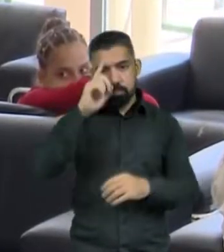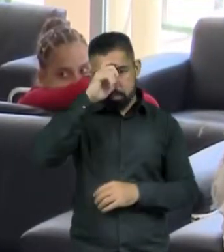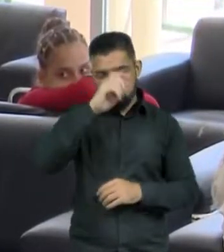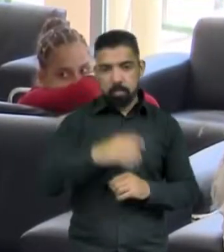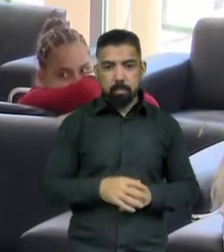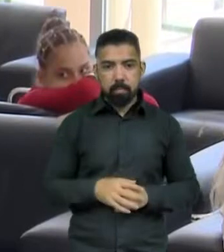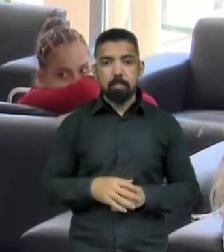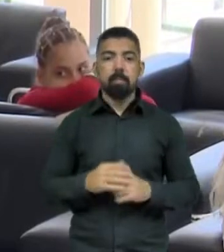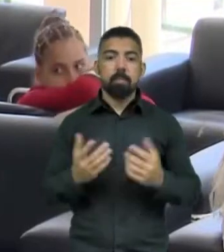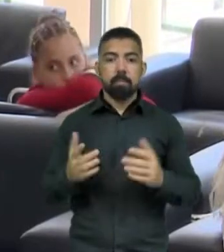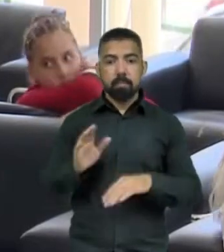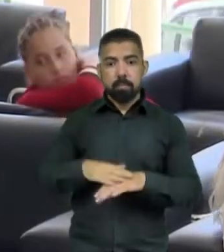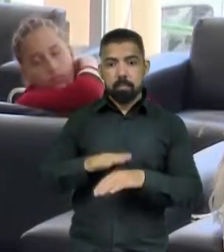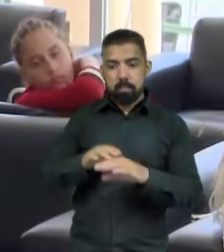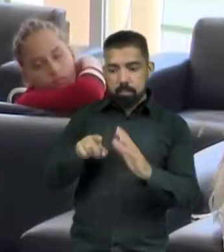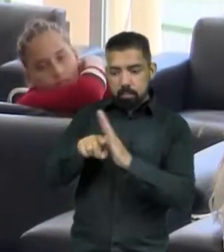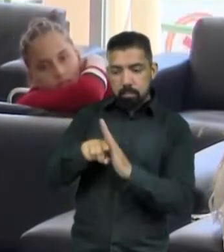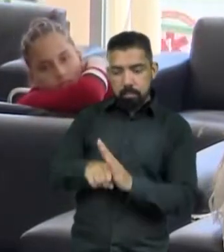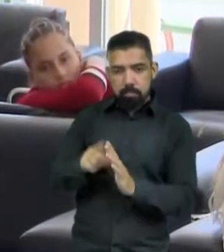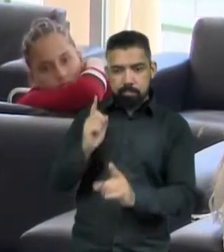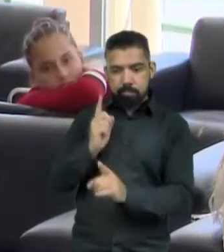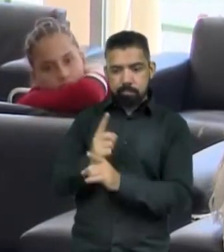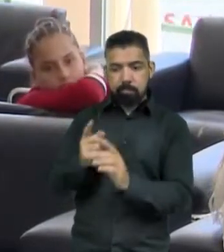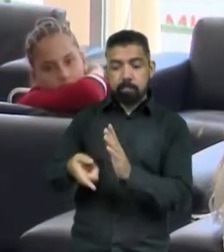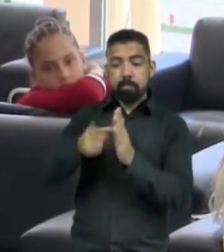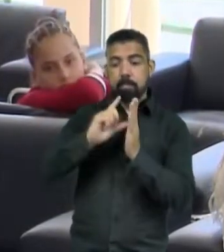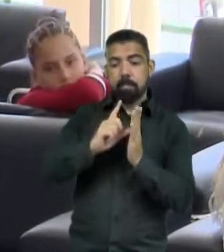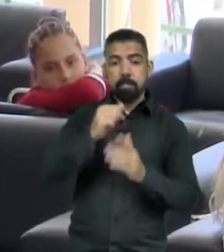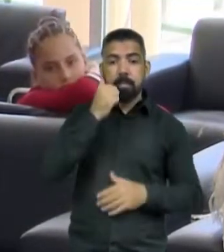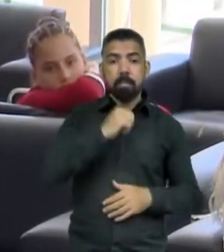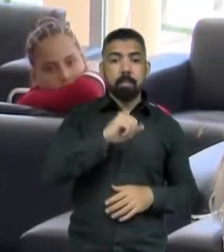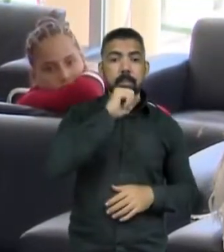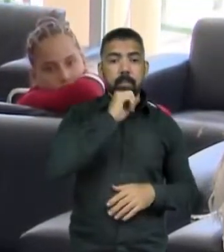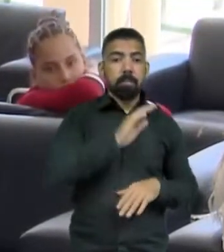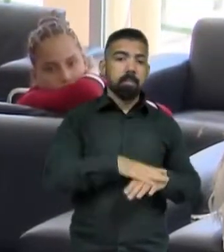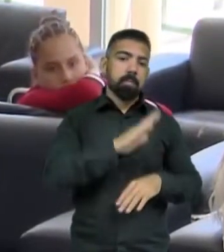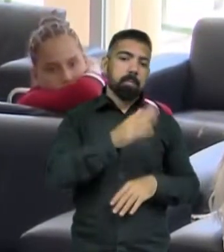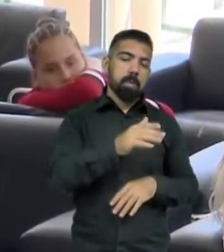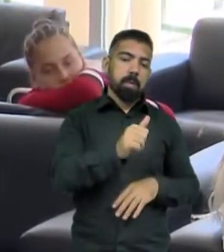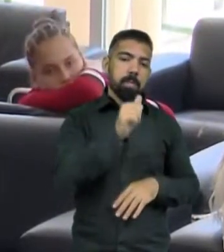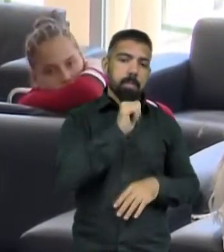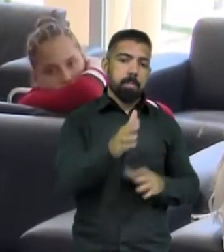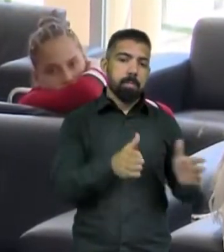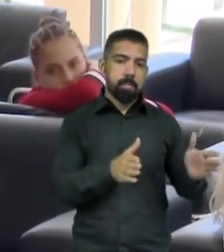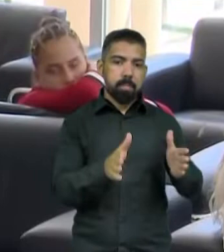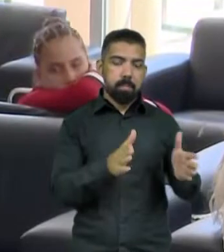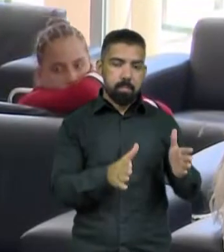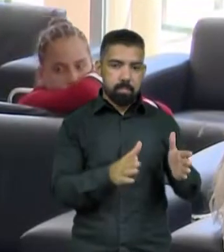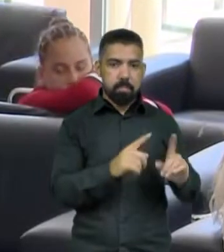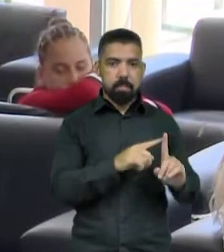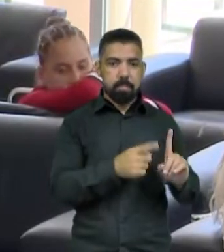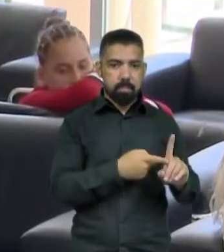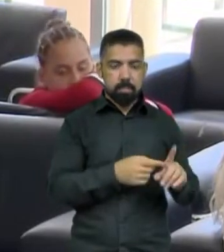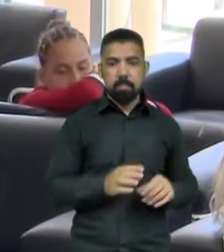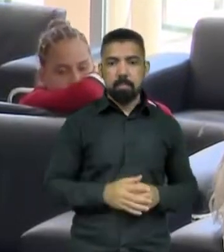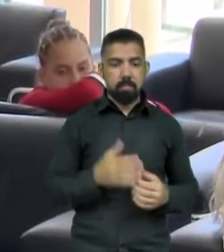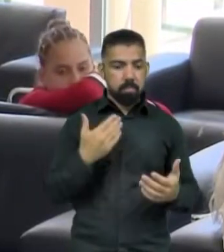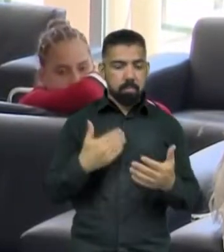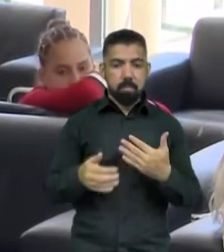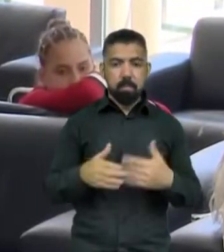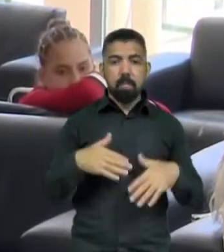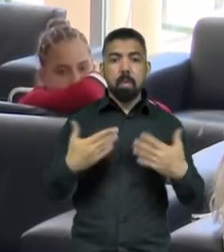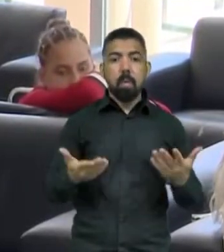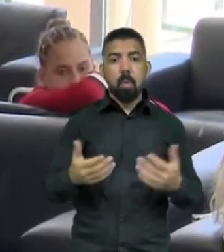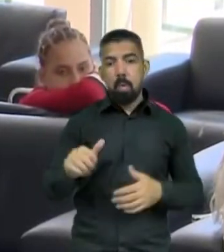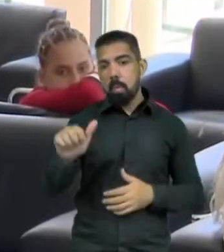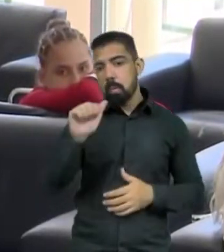vai investigar, vai descobrir que a mãe fez uso de álcool durante a gravidez. E não importa a quantidade de álcool, não